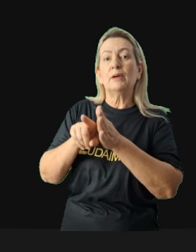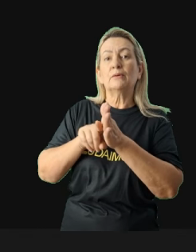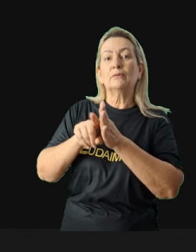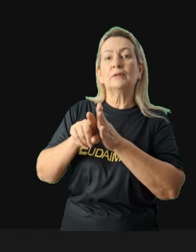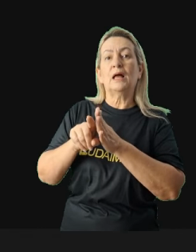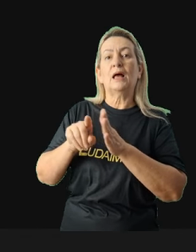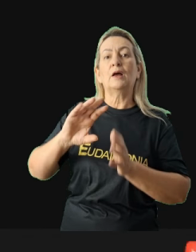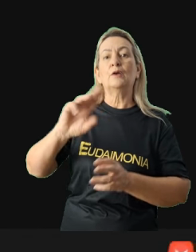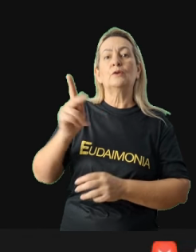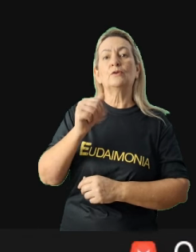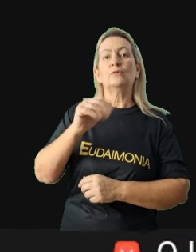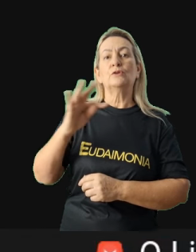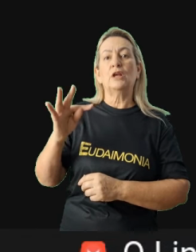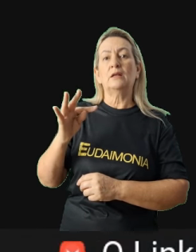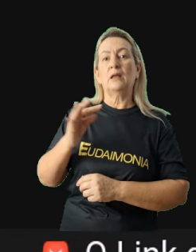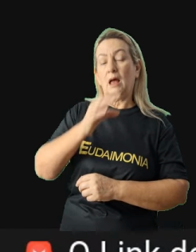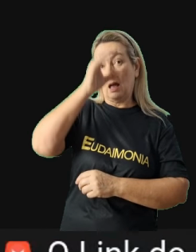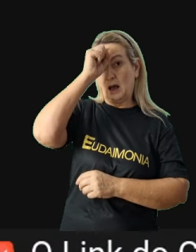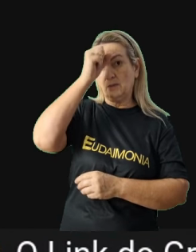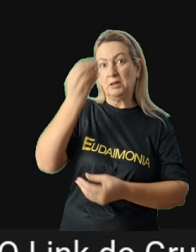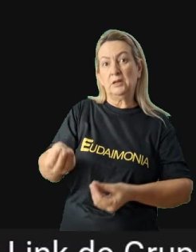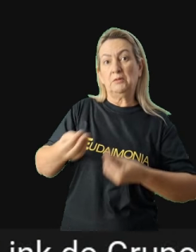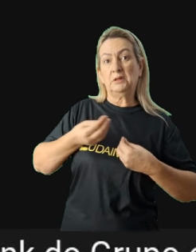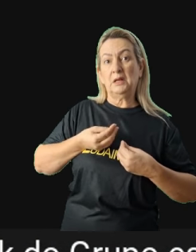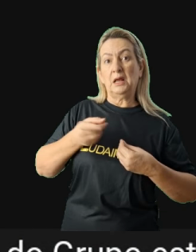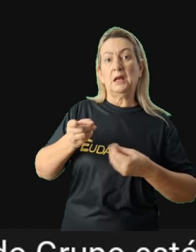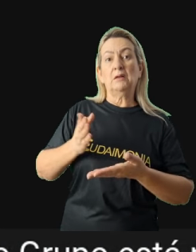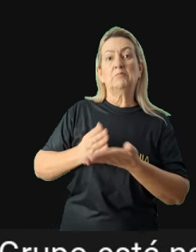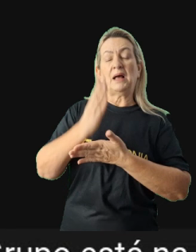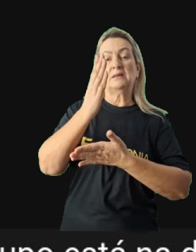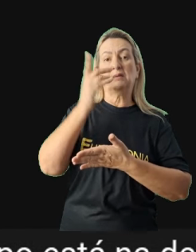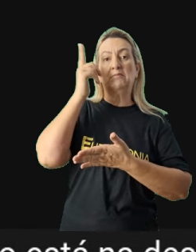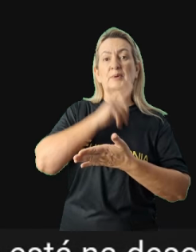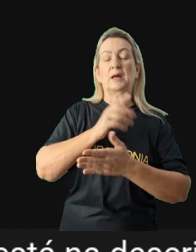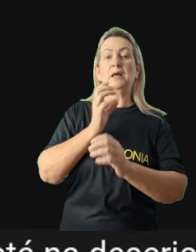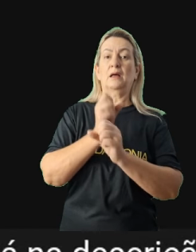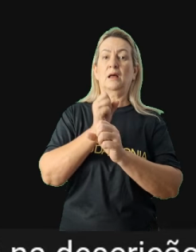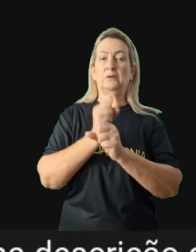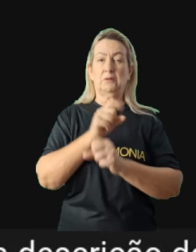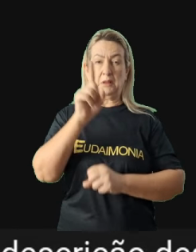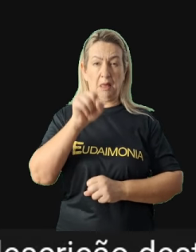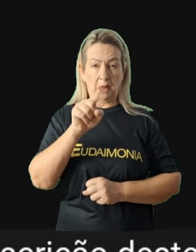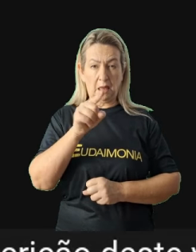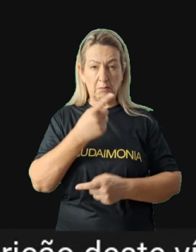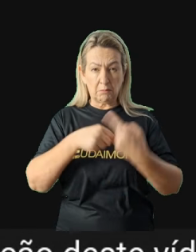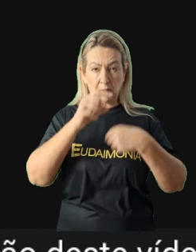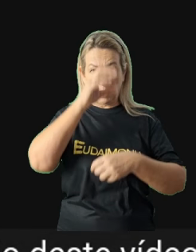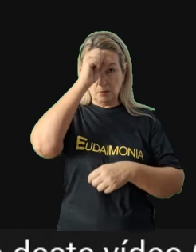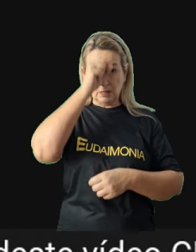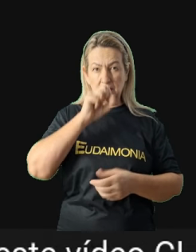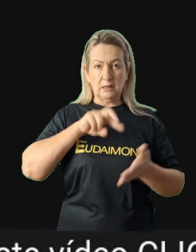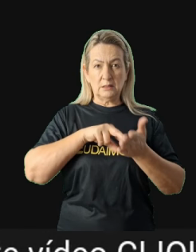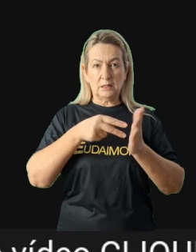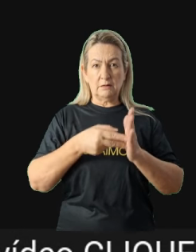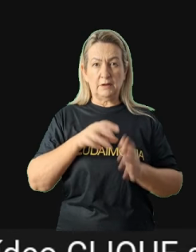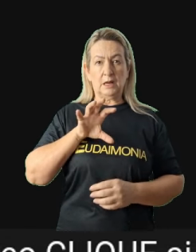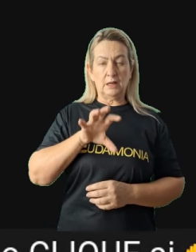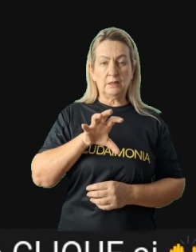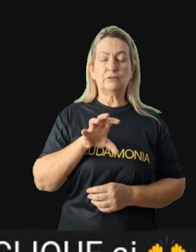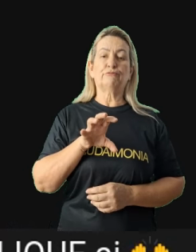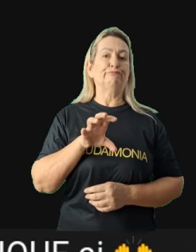resolveu o problema, aprendi, passei, ganhei a nota, e a gente sabe que aprendizado não tem nada a ver com isso.